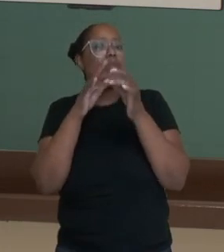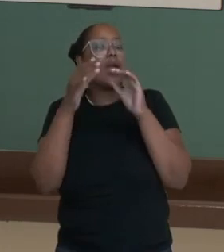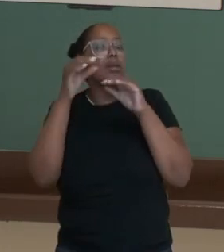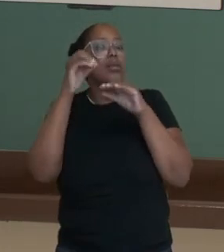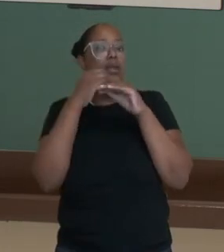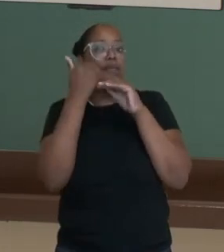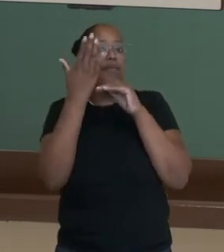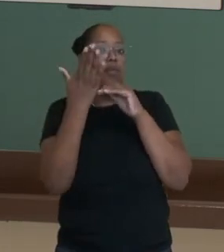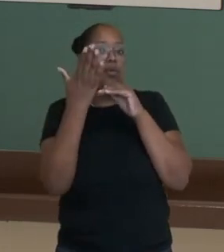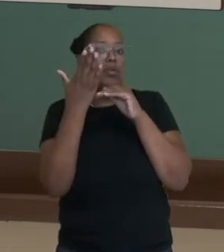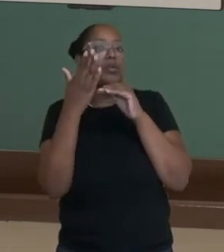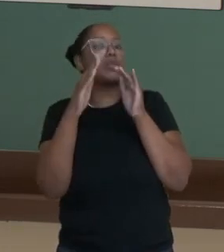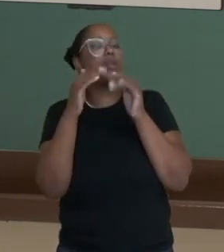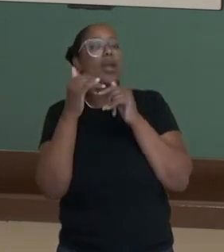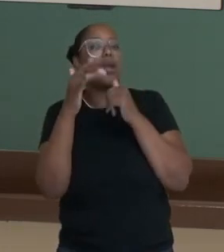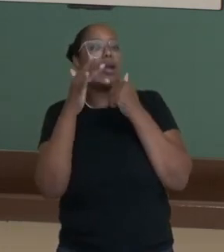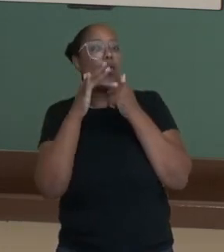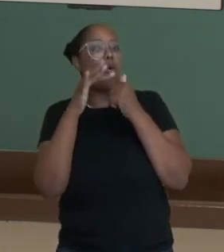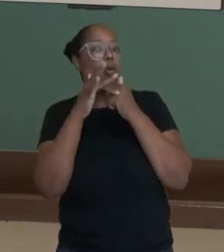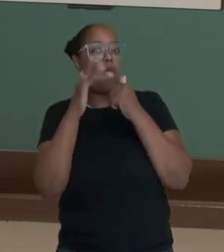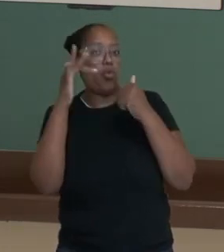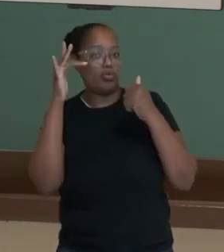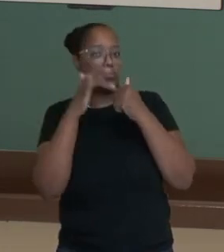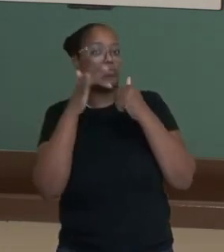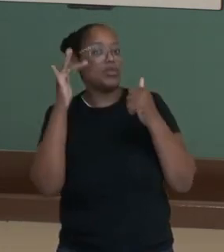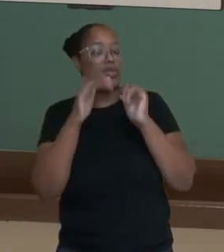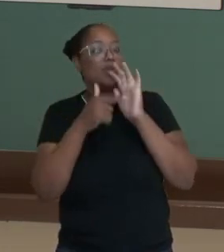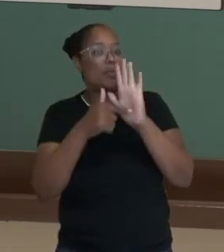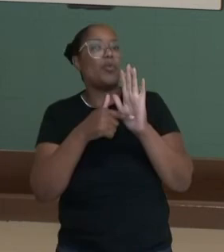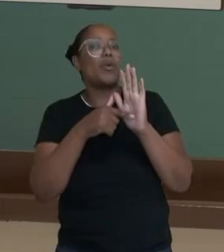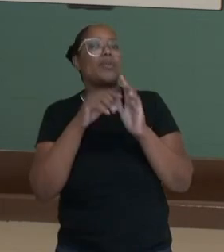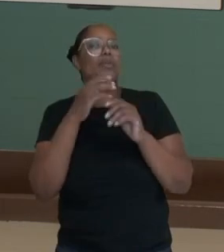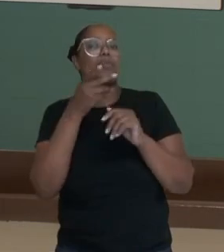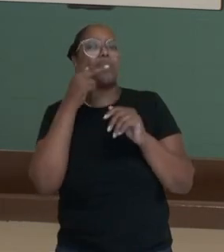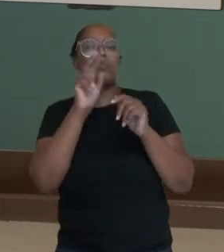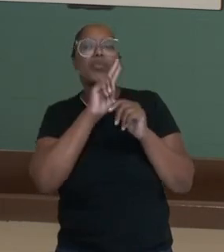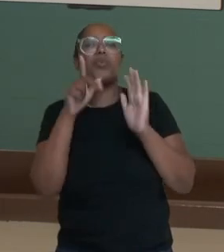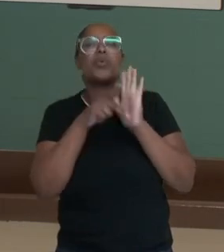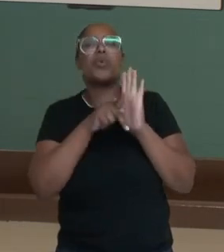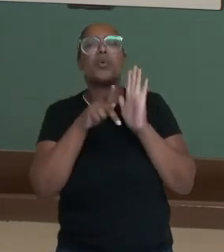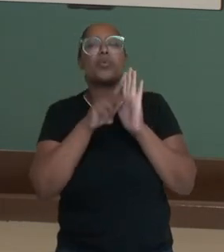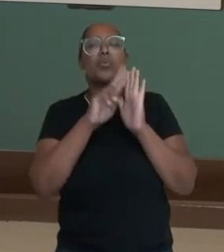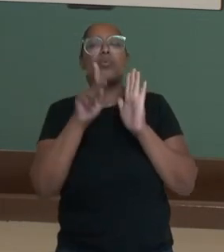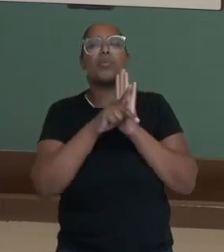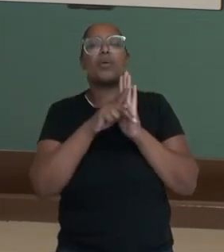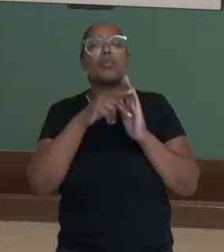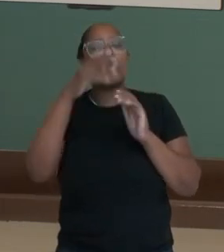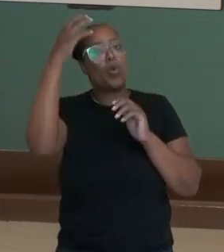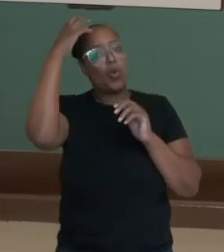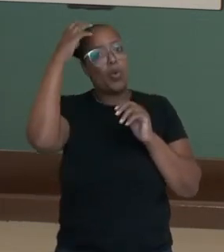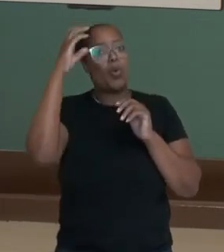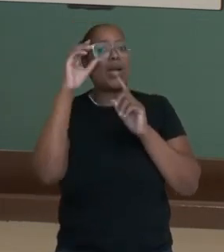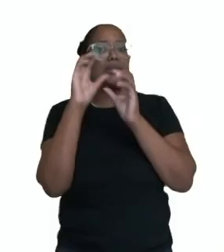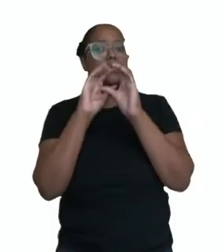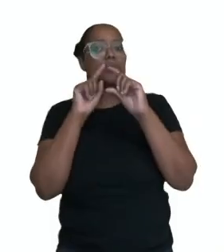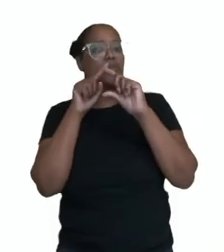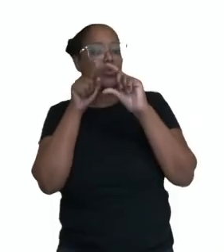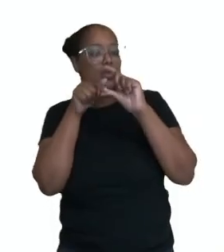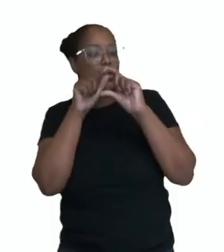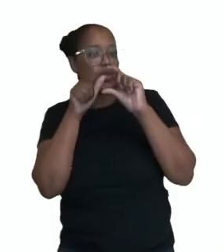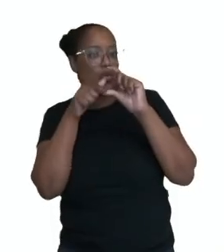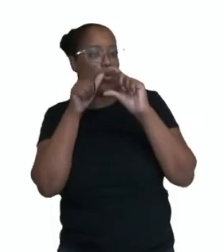parte externa, que é a coroa circular que a gente chama. A diferença, então, da coroa, que seria essa